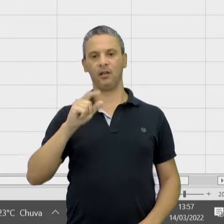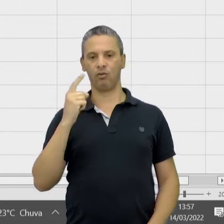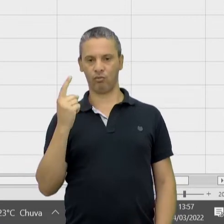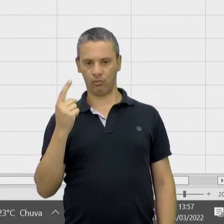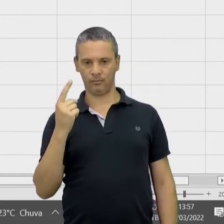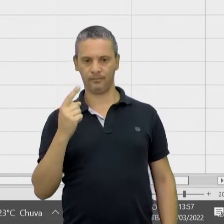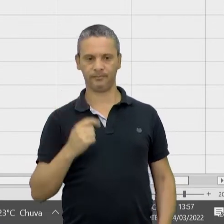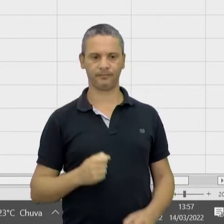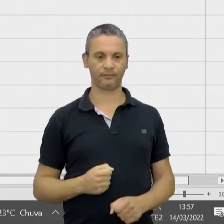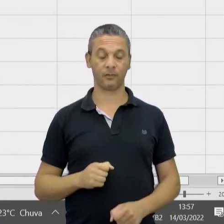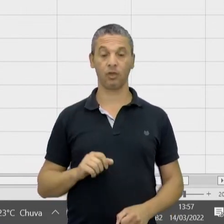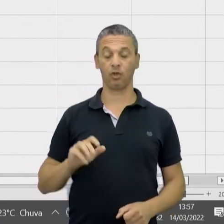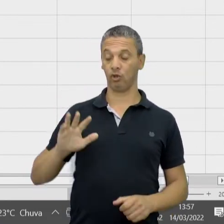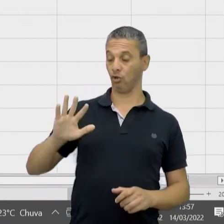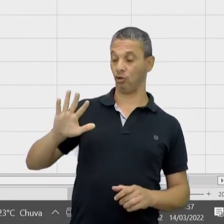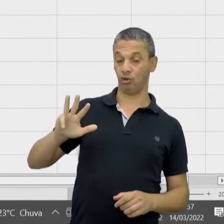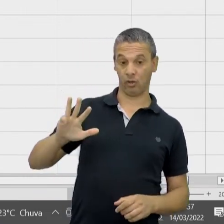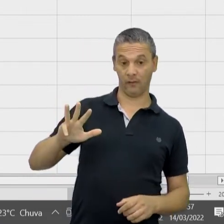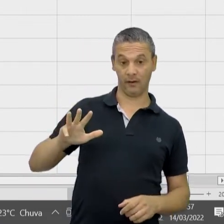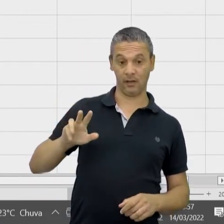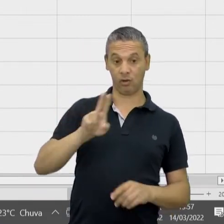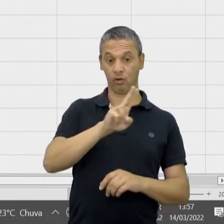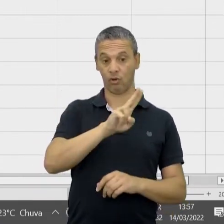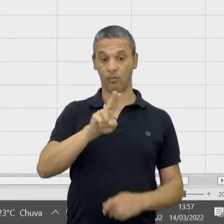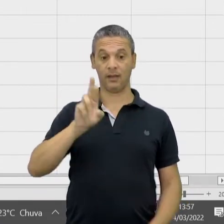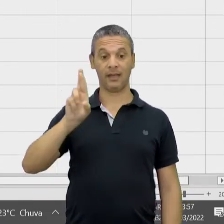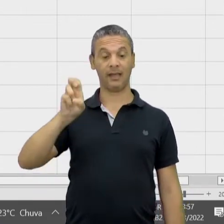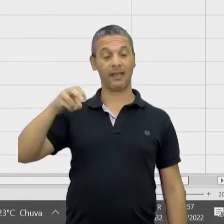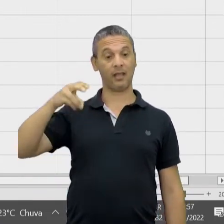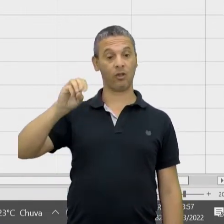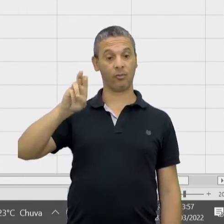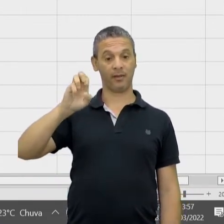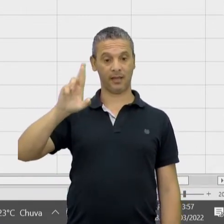direito eu vou escrever renomear.